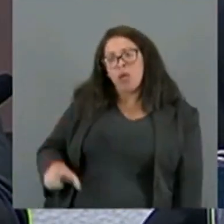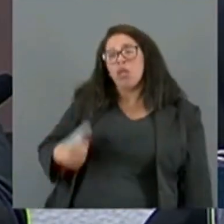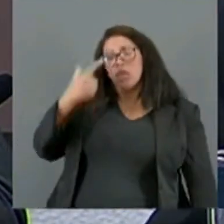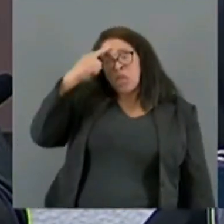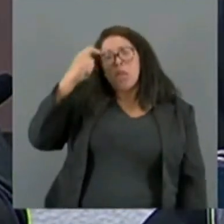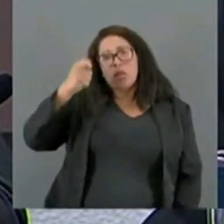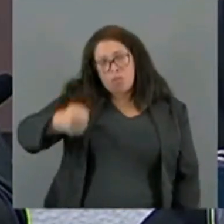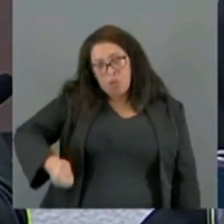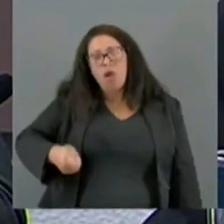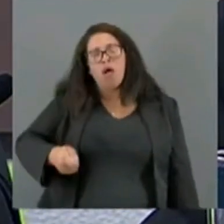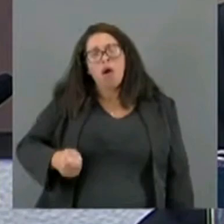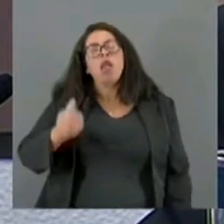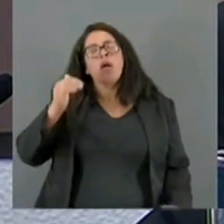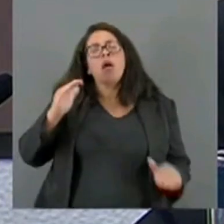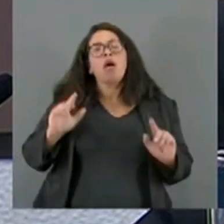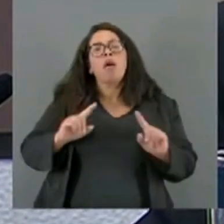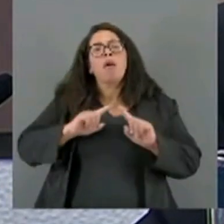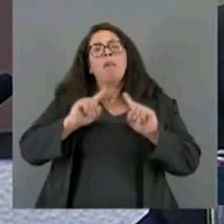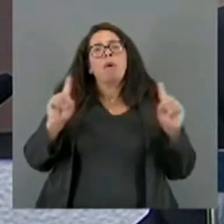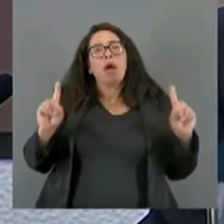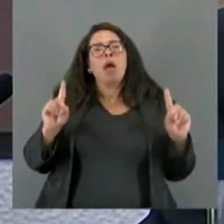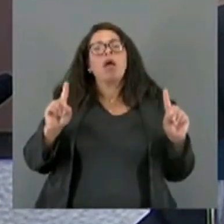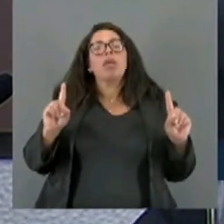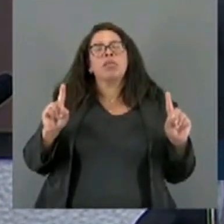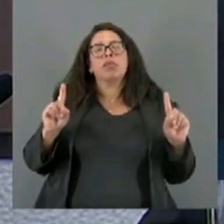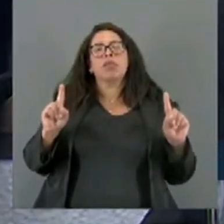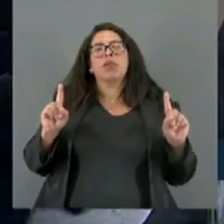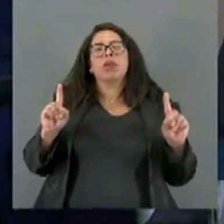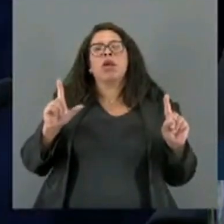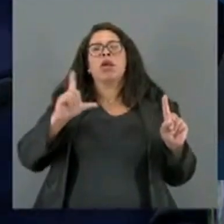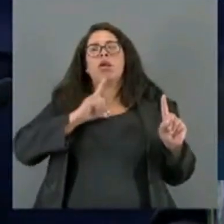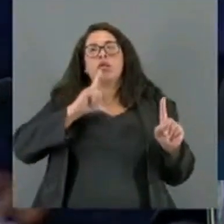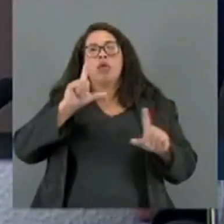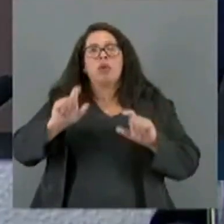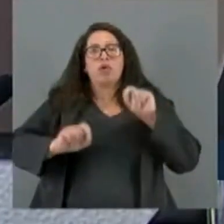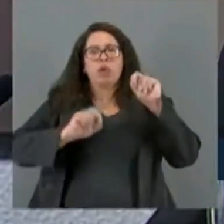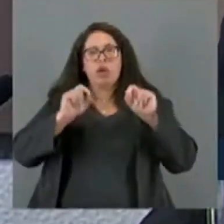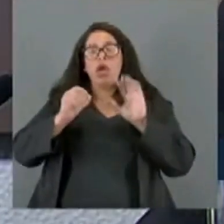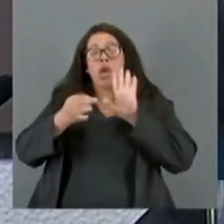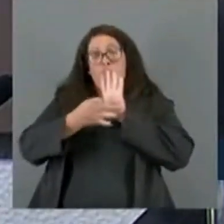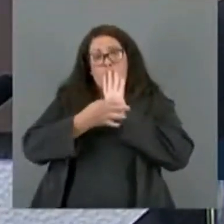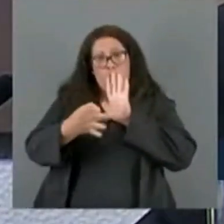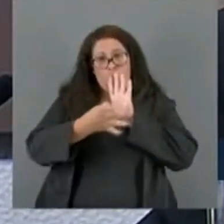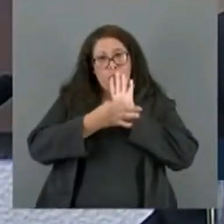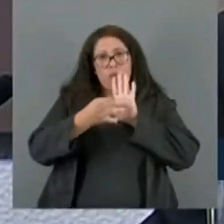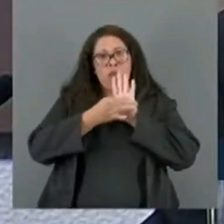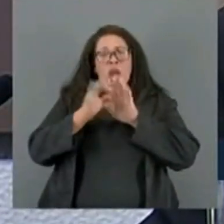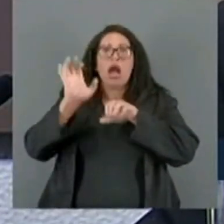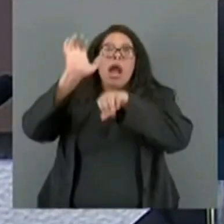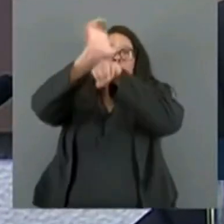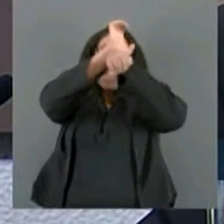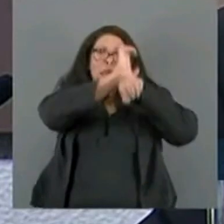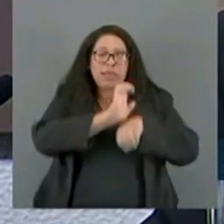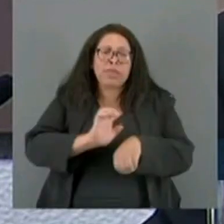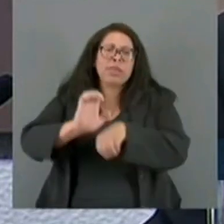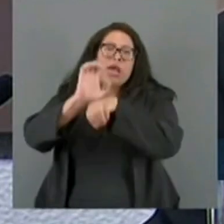Sérgio Moro, mas eu tenho que, ao meu ver, cada